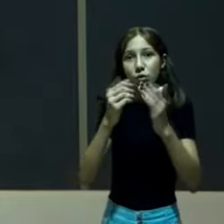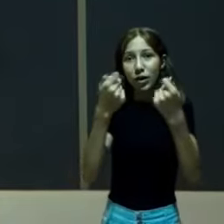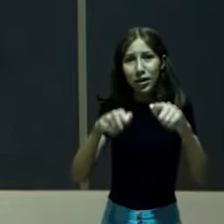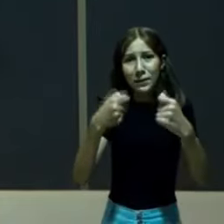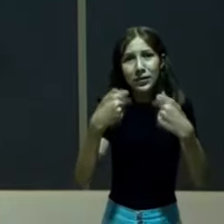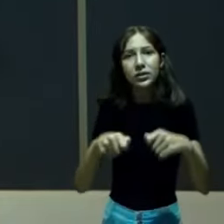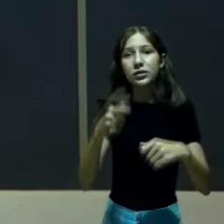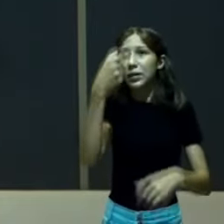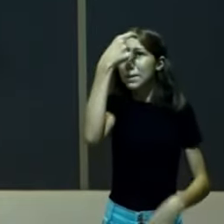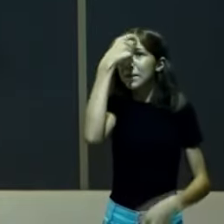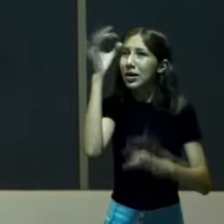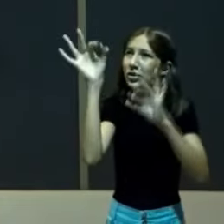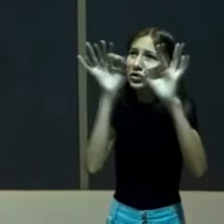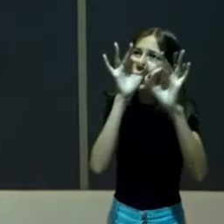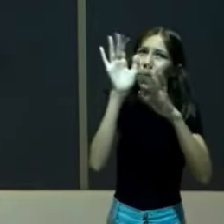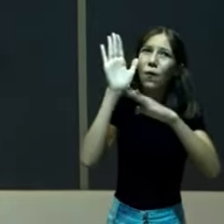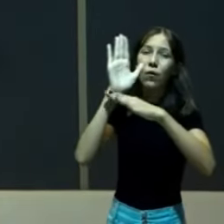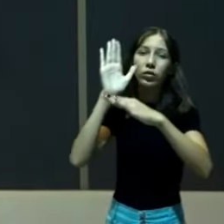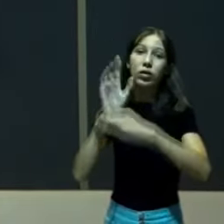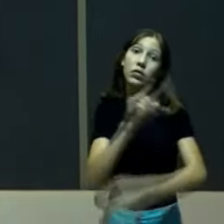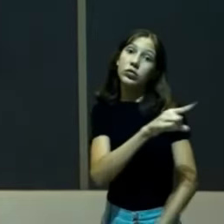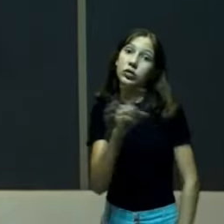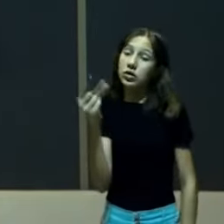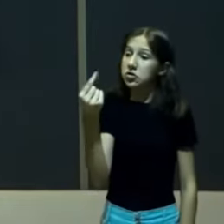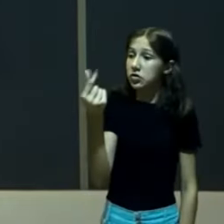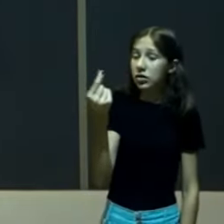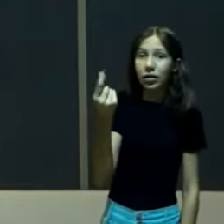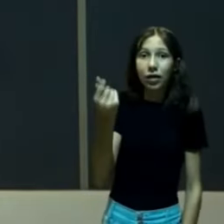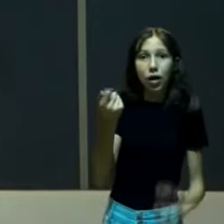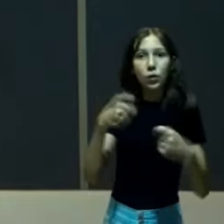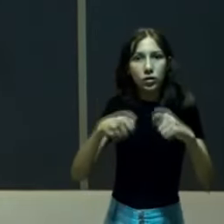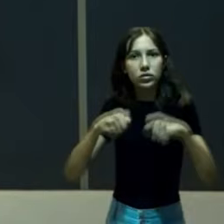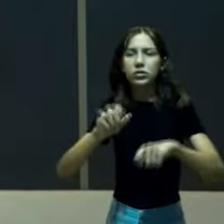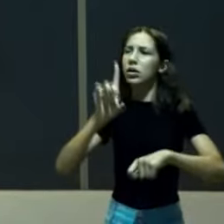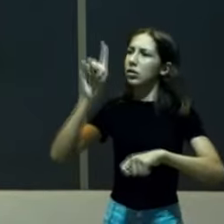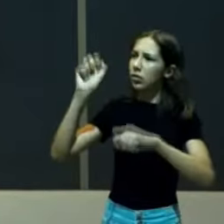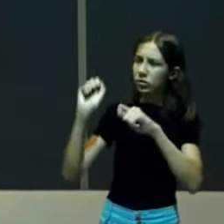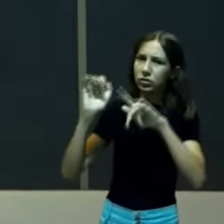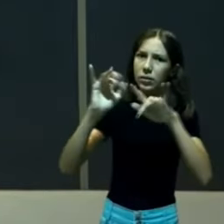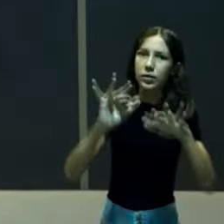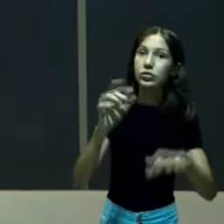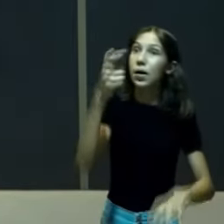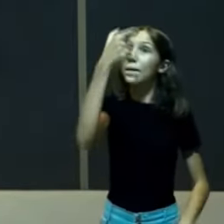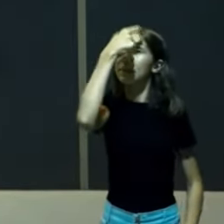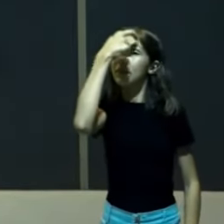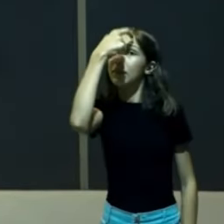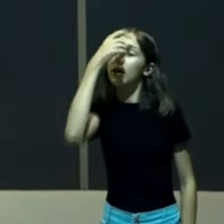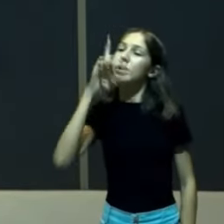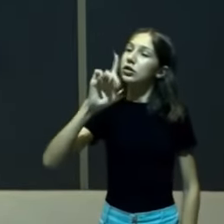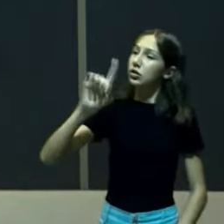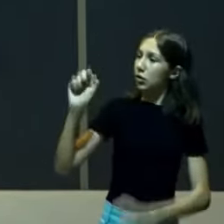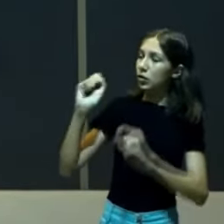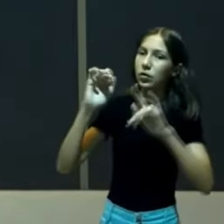precisam. Se é material, eu vou atender. Se é emocional, eu vou atender. Se é na